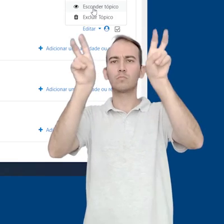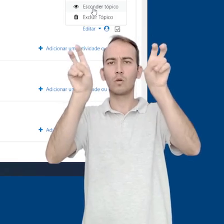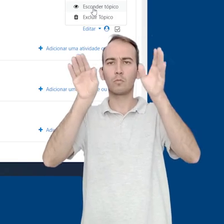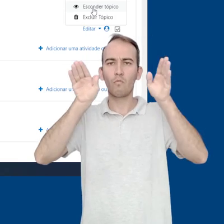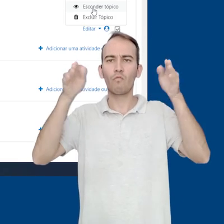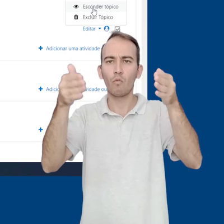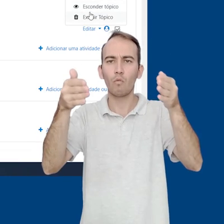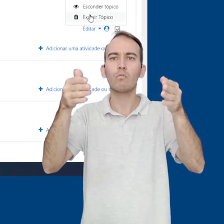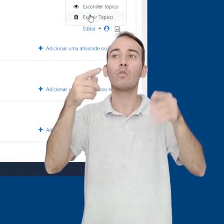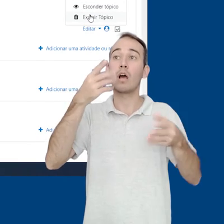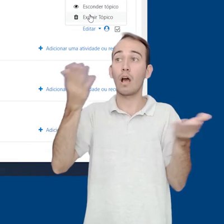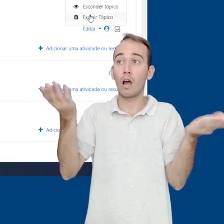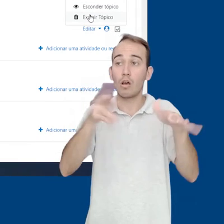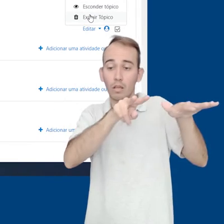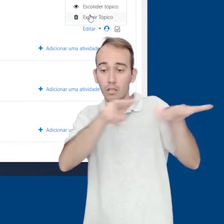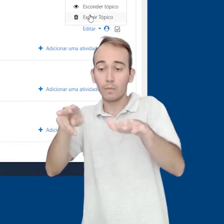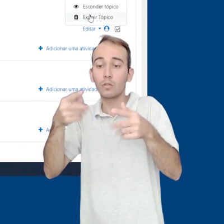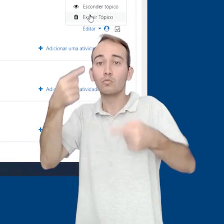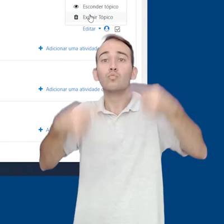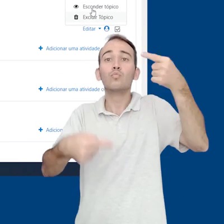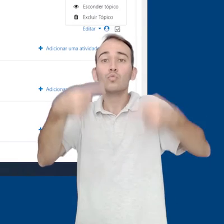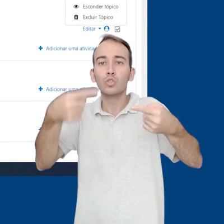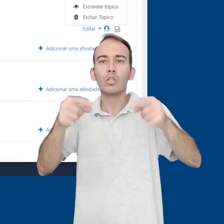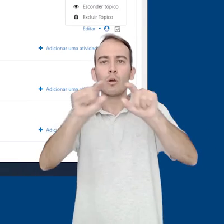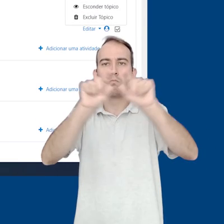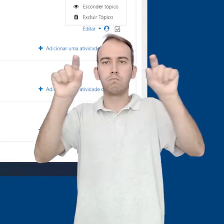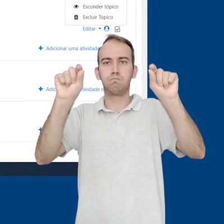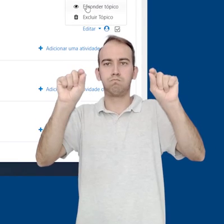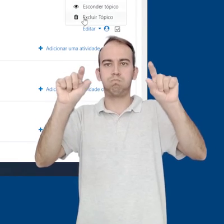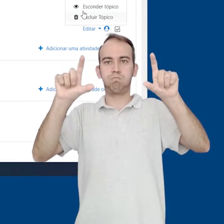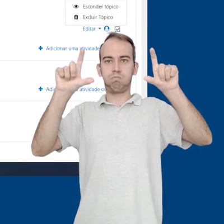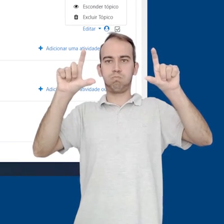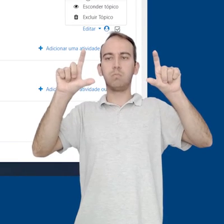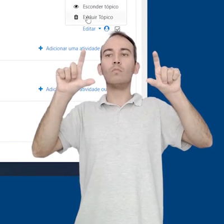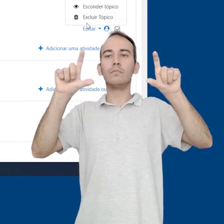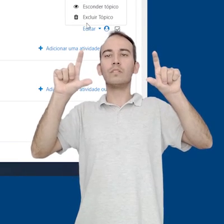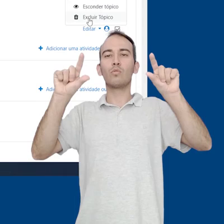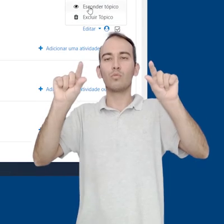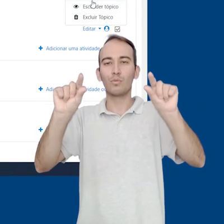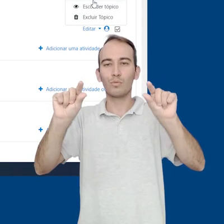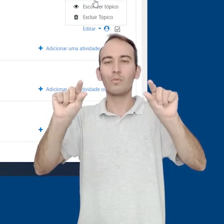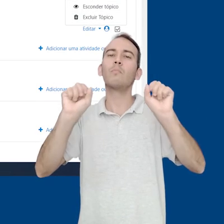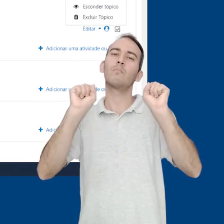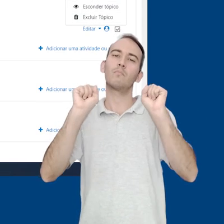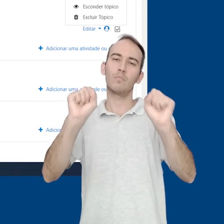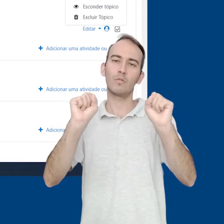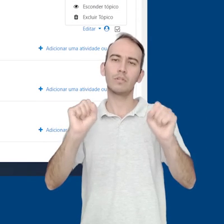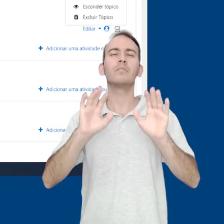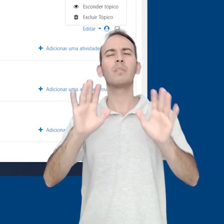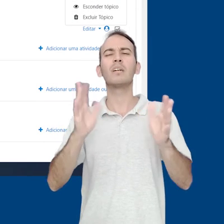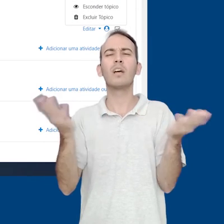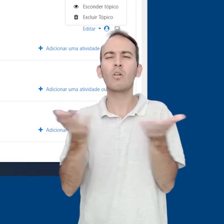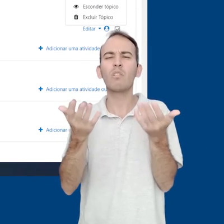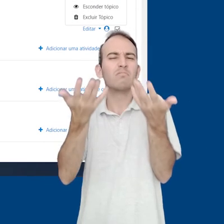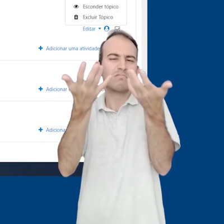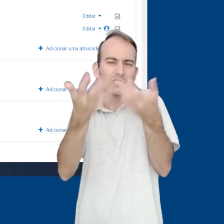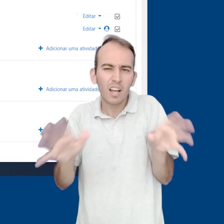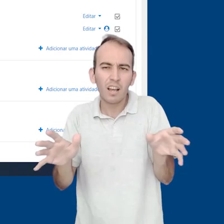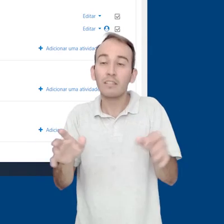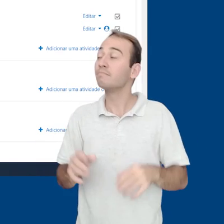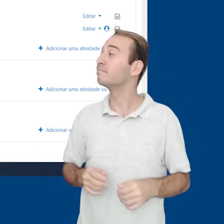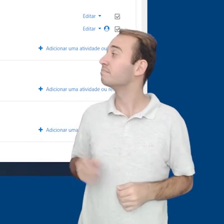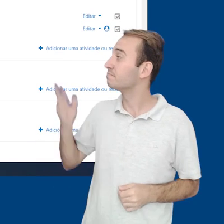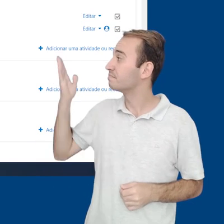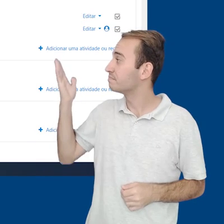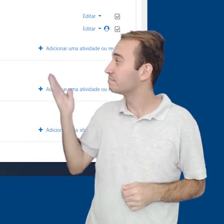tópico ou eu posso excluir esse tópico. Mais uma vez, não quero fazer essas atividades agora. Eu preciso